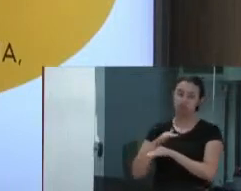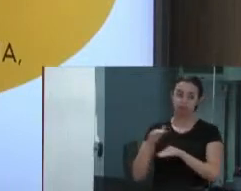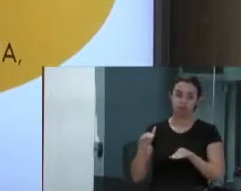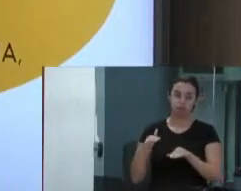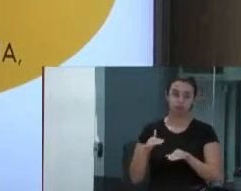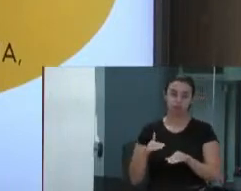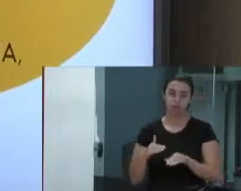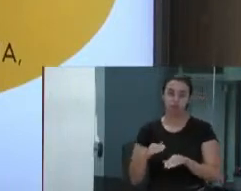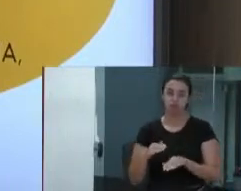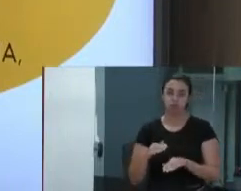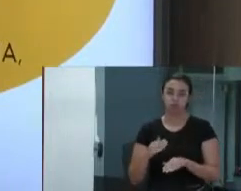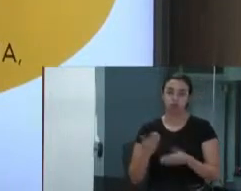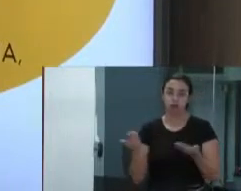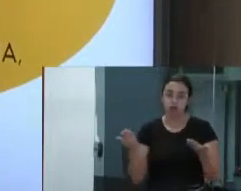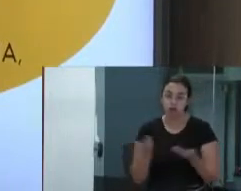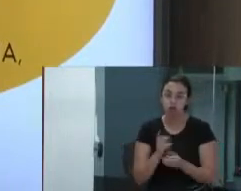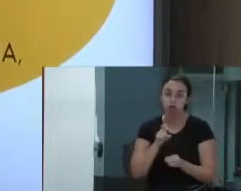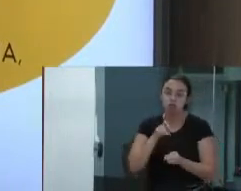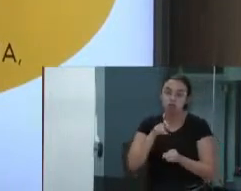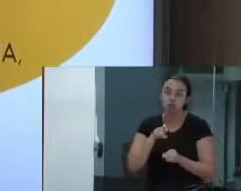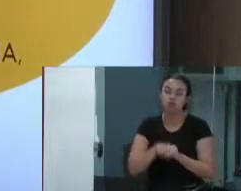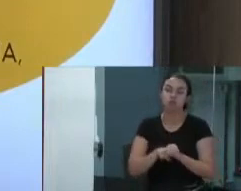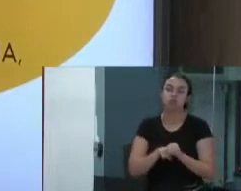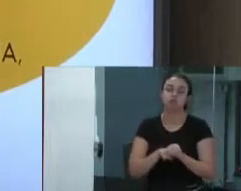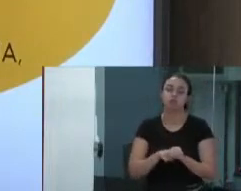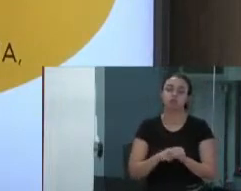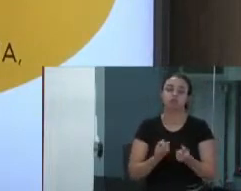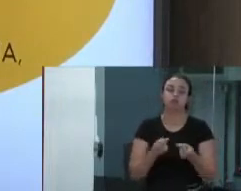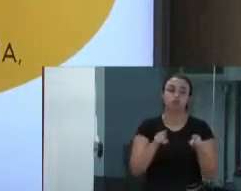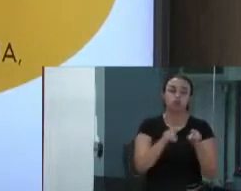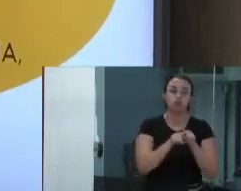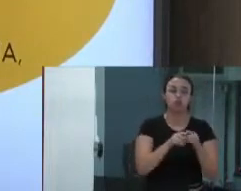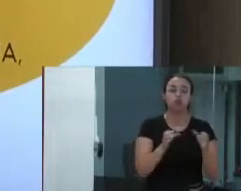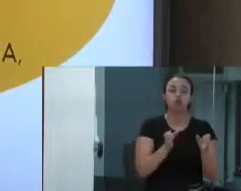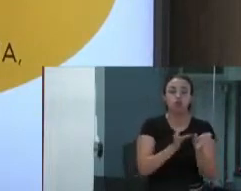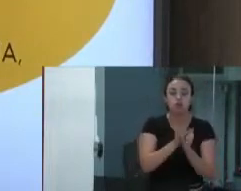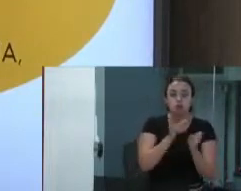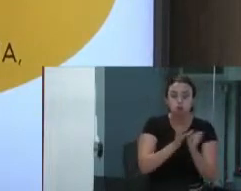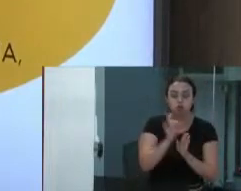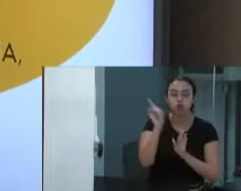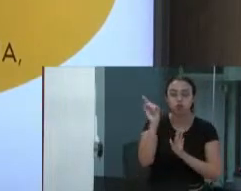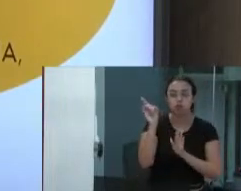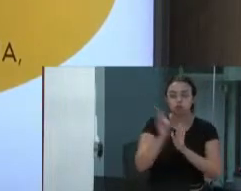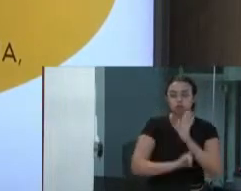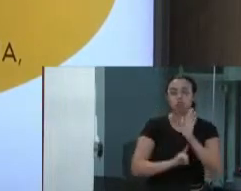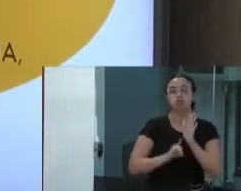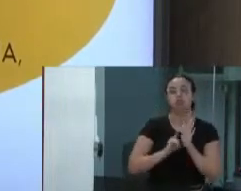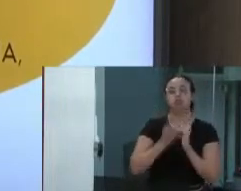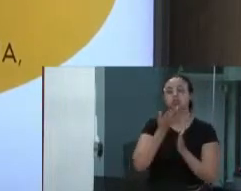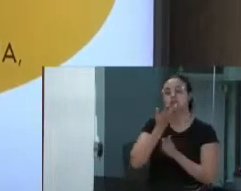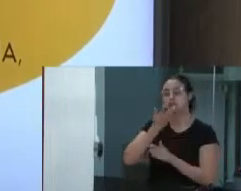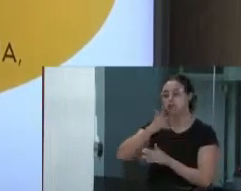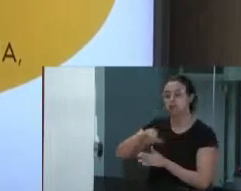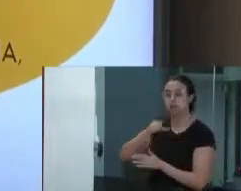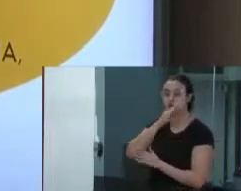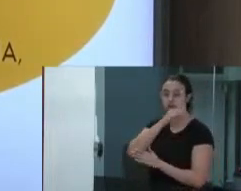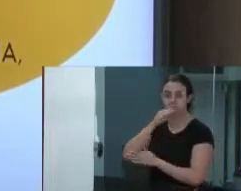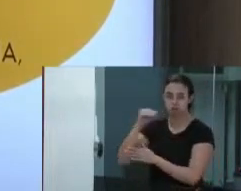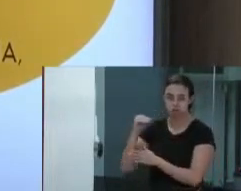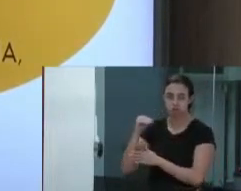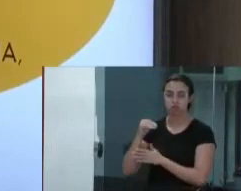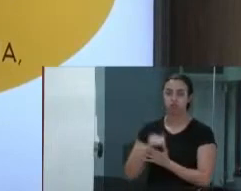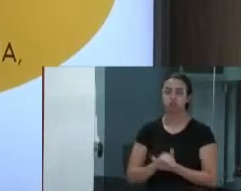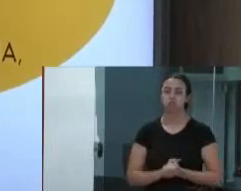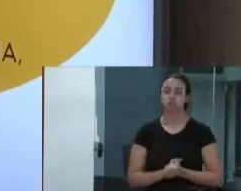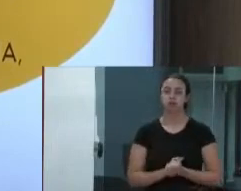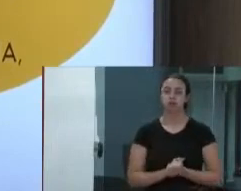e a gente nunca mais teve outro, né, e agora a gente retoma em parceria com o Conselho Municipal de Defesa dos Direitos da Criança e do Adolescente, né, e tivemos aí esse